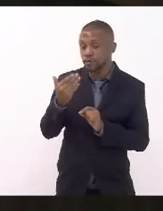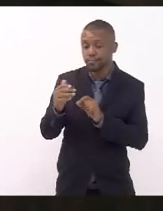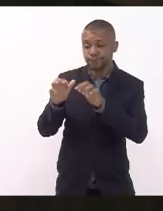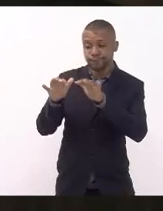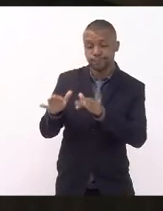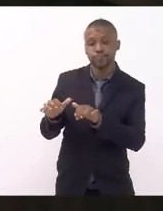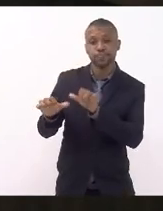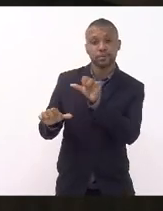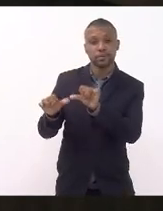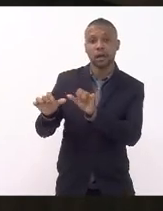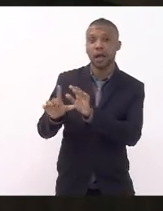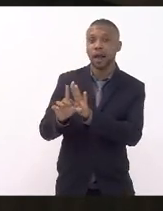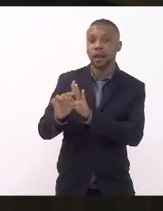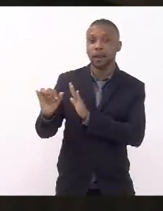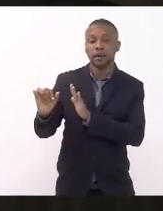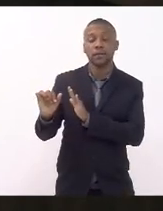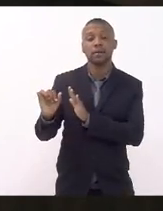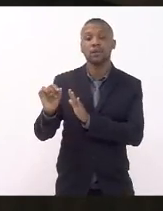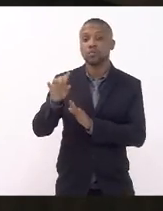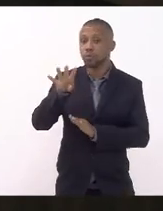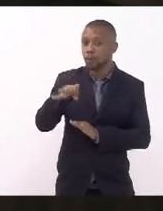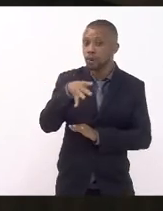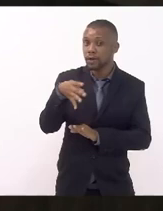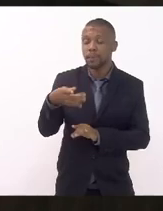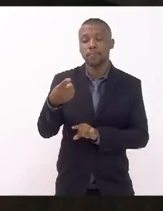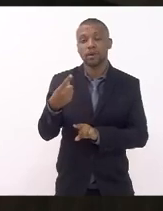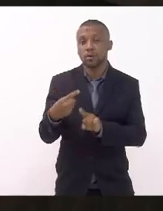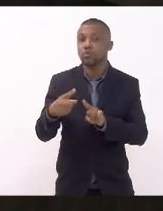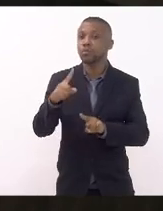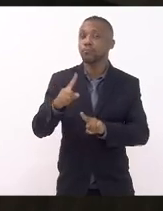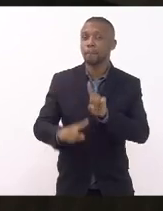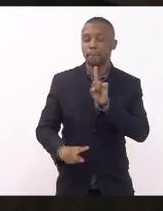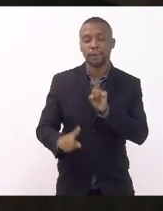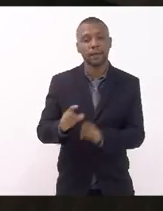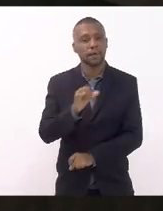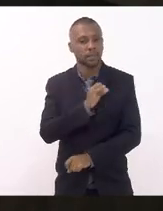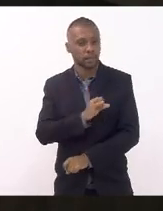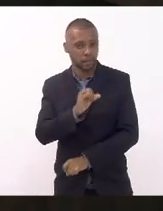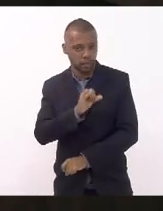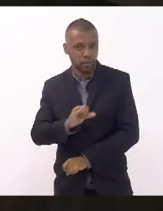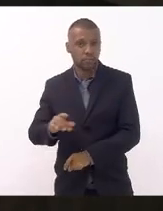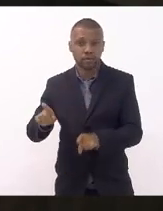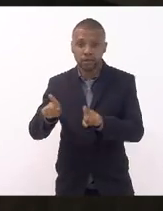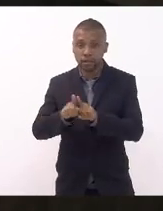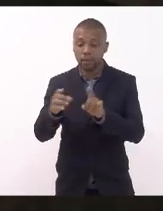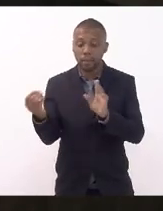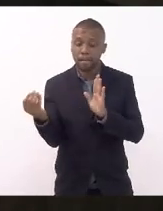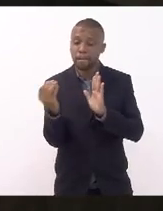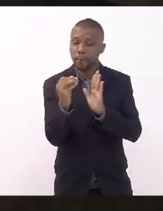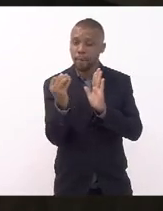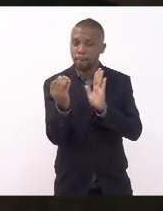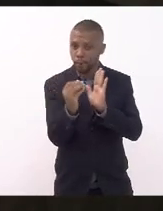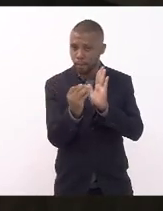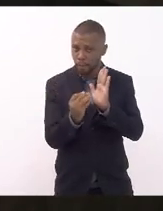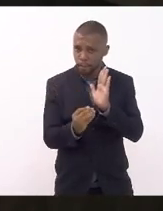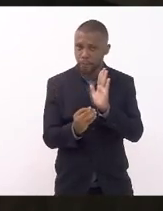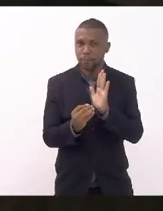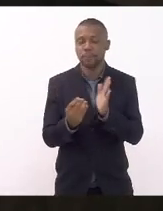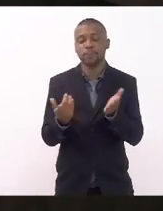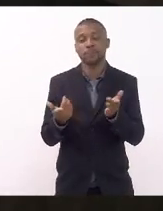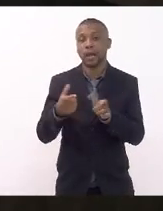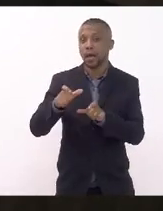do programa Supera Rio, que o senhor foi autor, e incluir nas mesmas os